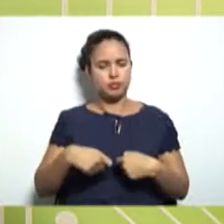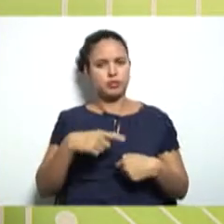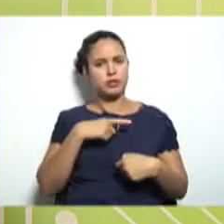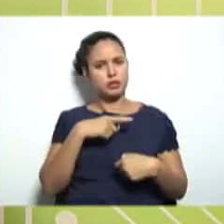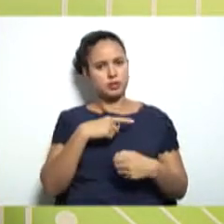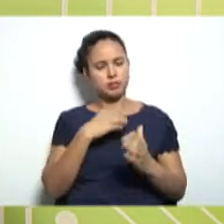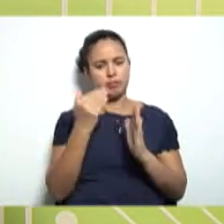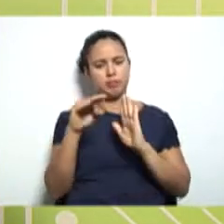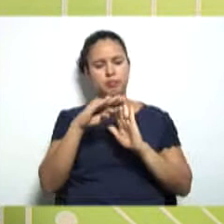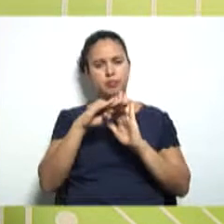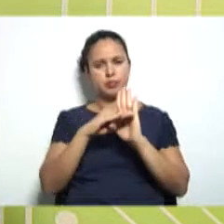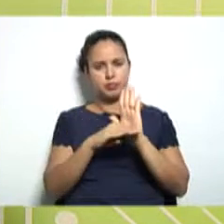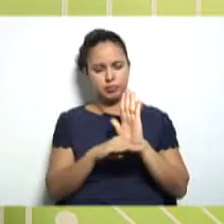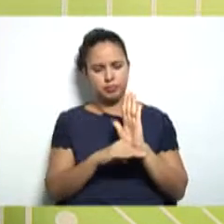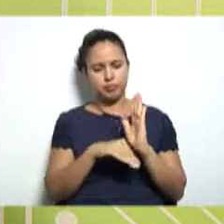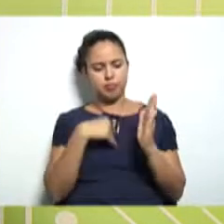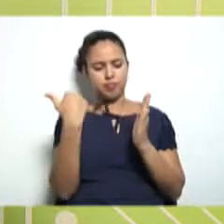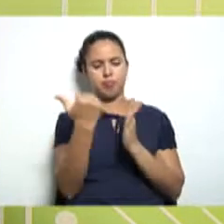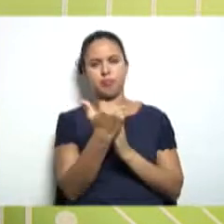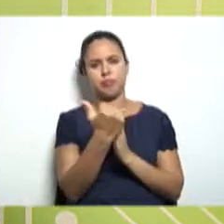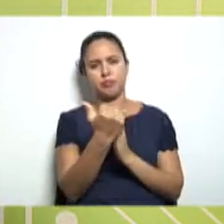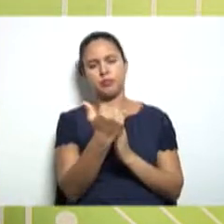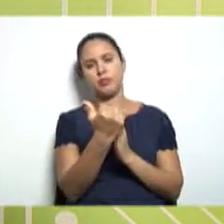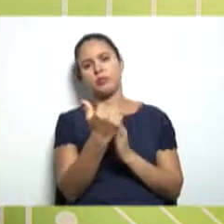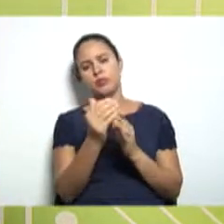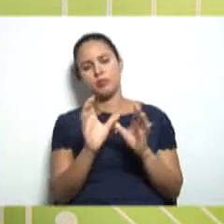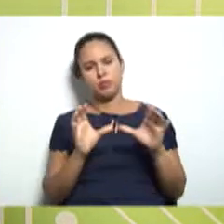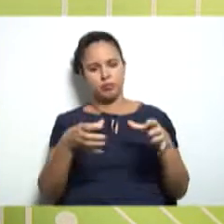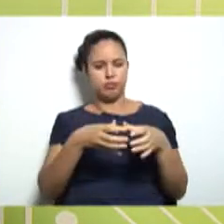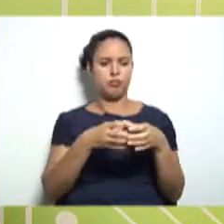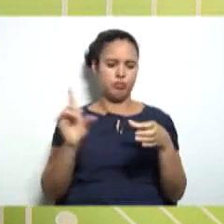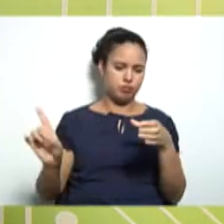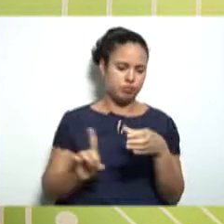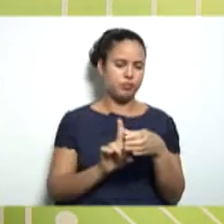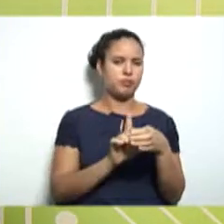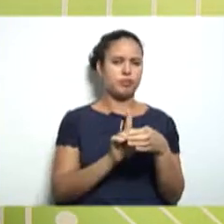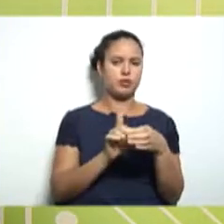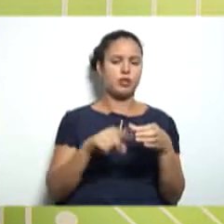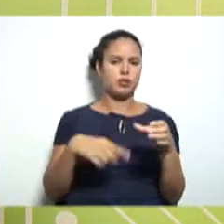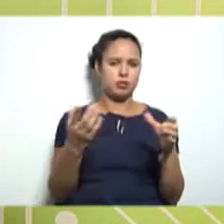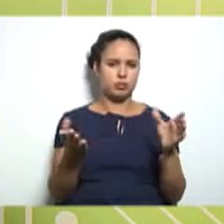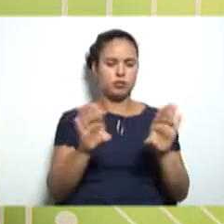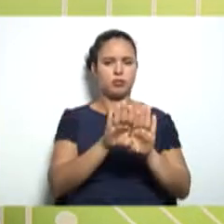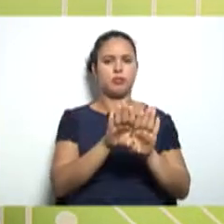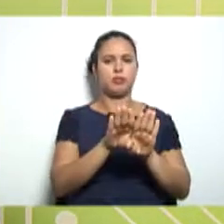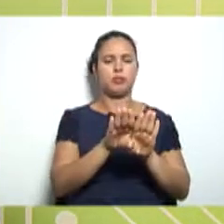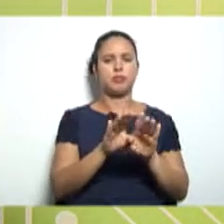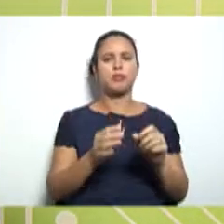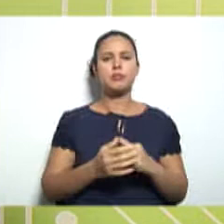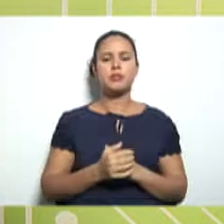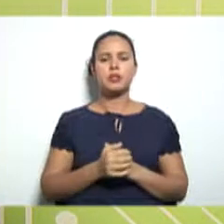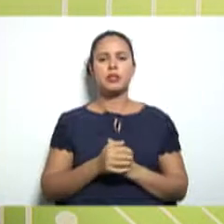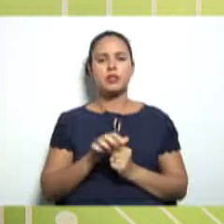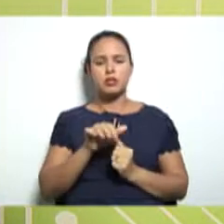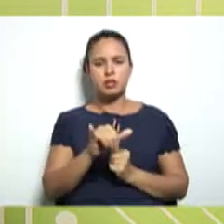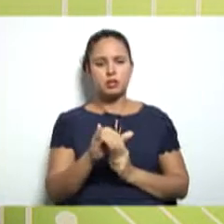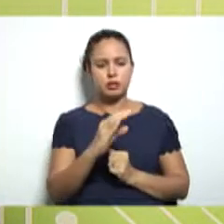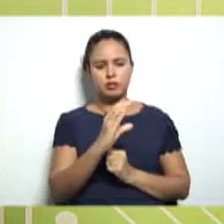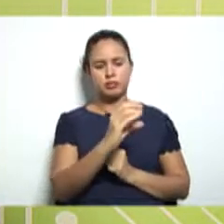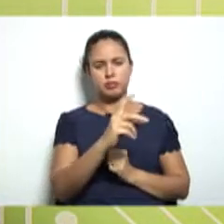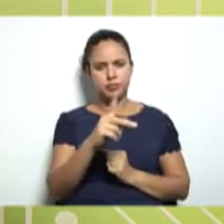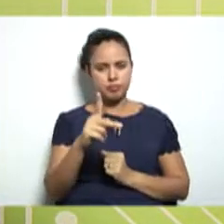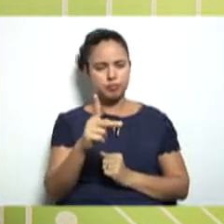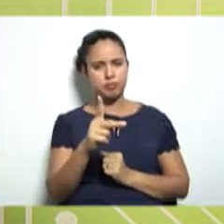Se você tiver um pré-requisito, por exemplo, pertencer a um certo grupo, a gente considera essa cooperativa fechada. Se essa cooperativa não exige nenhum tipo